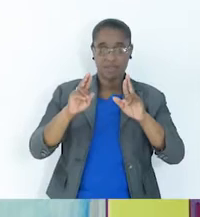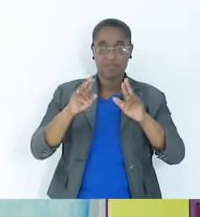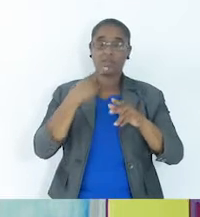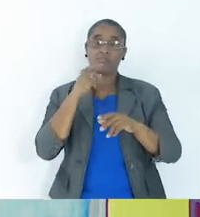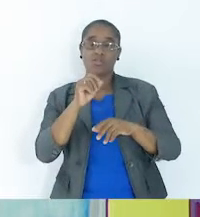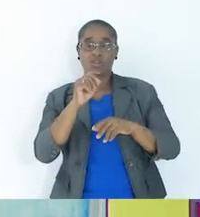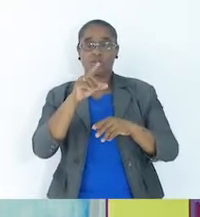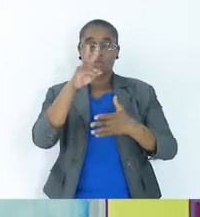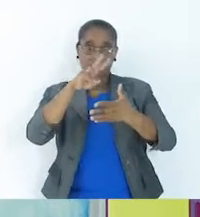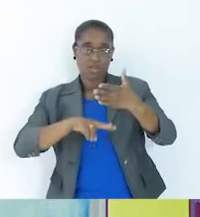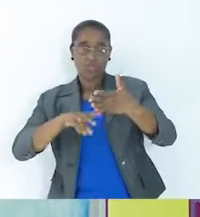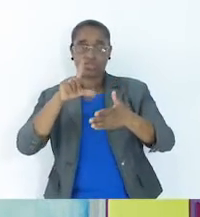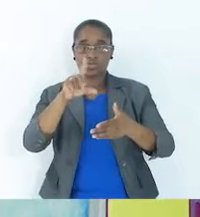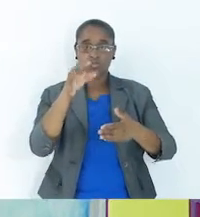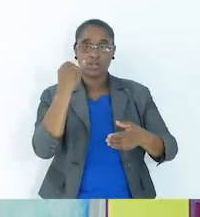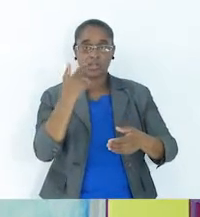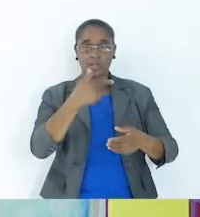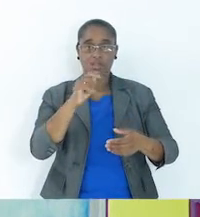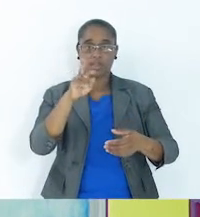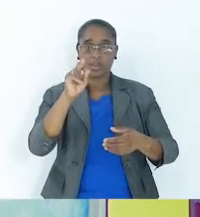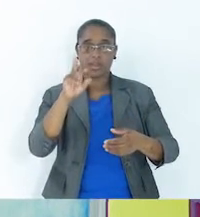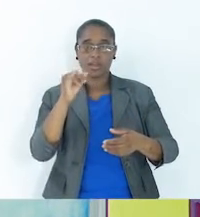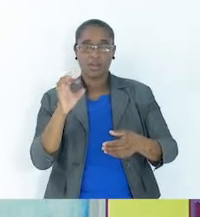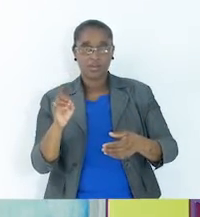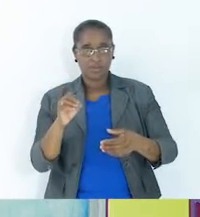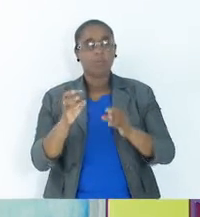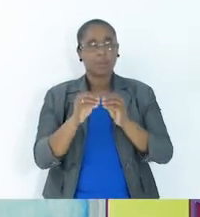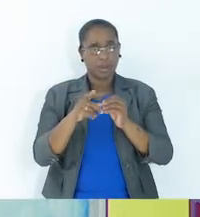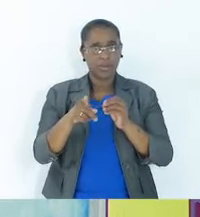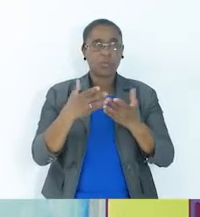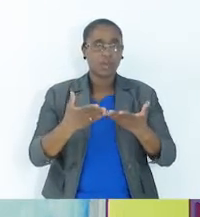texto literário. Combinado? Ok, então vamos lá.